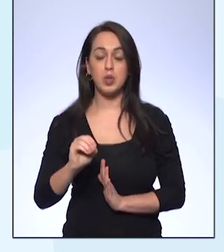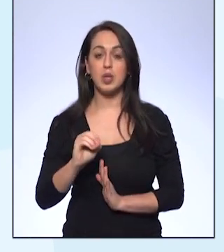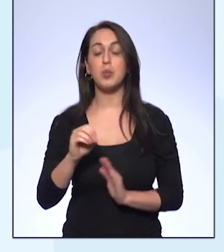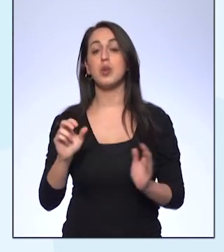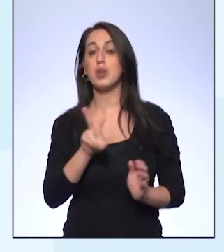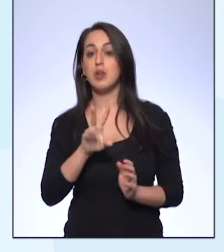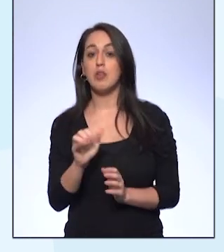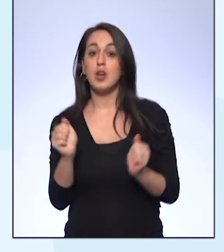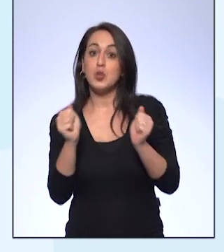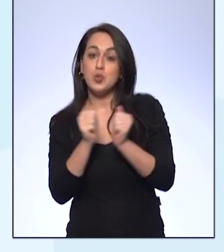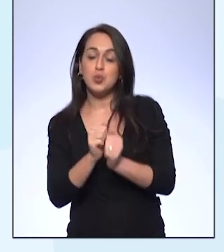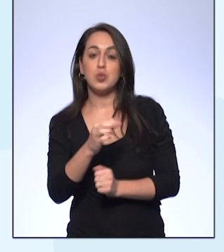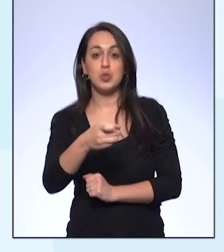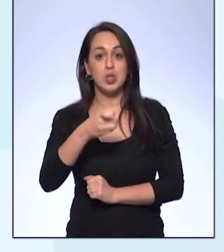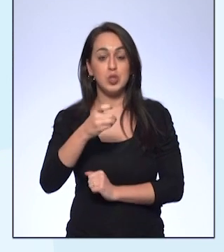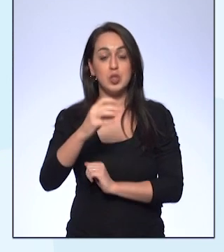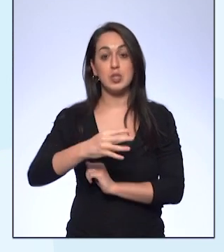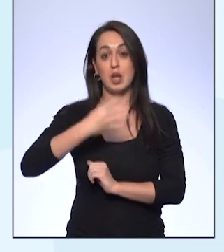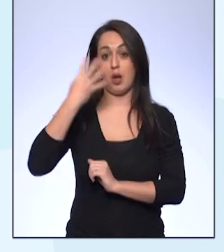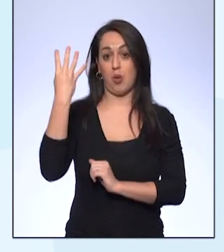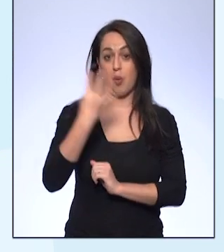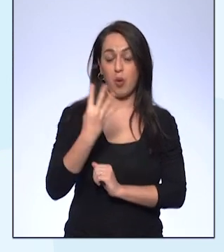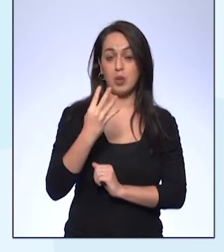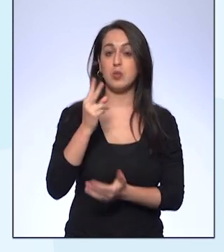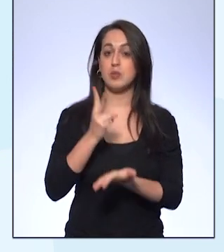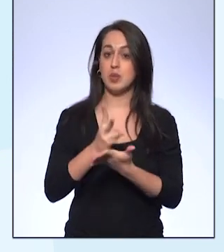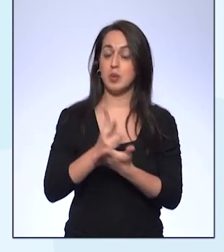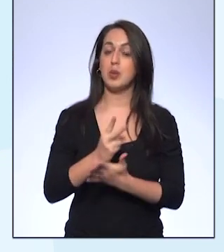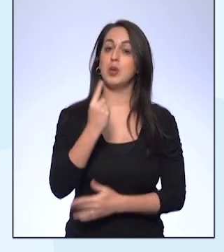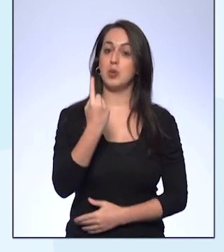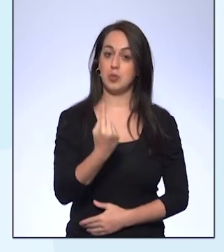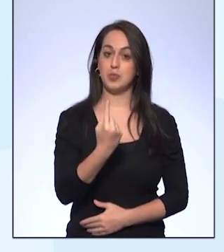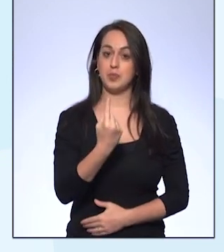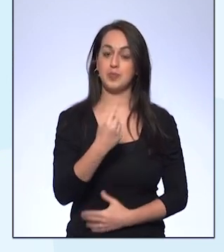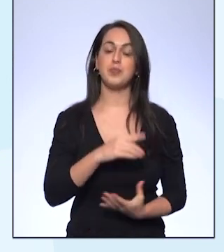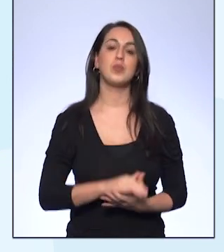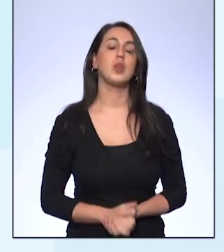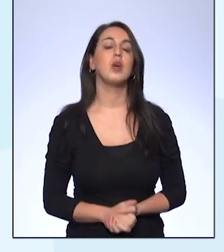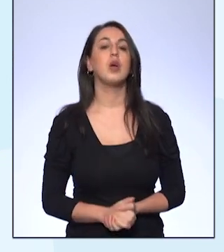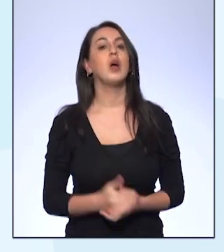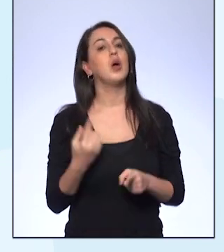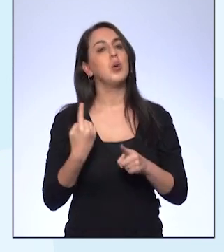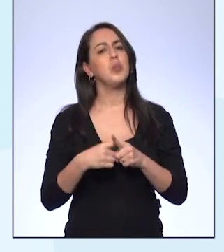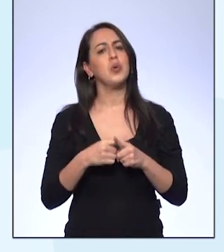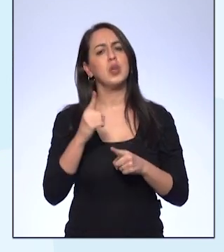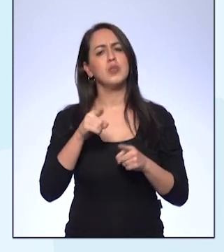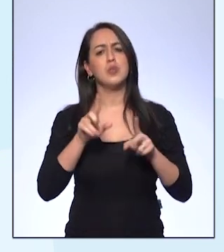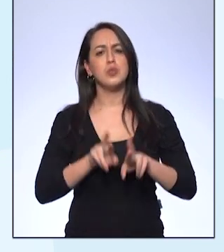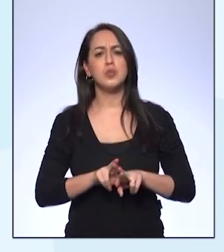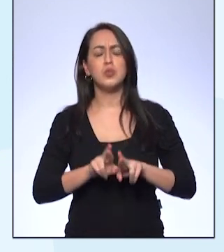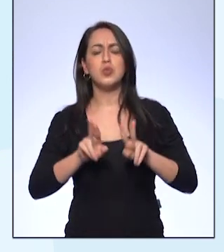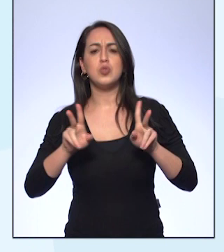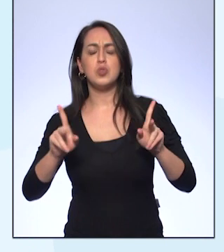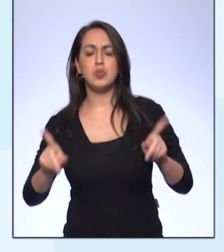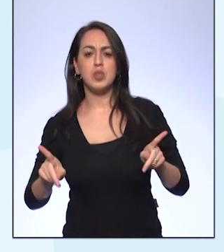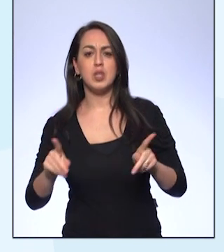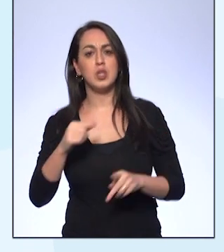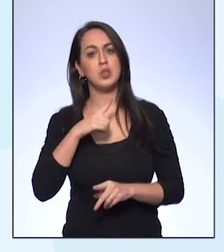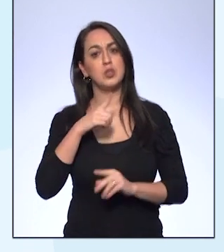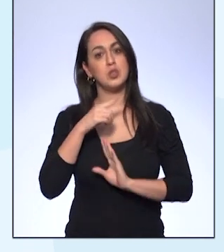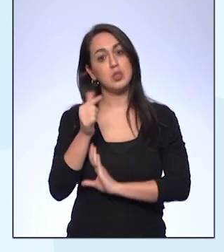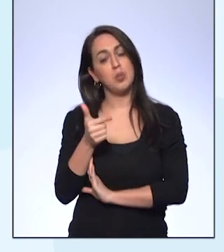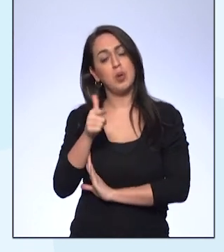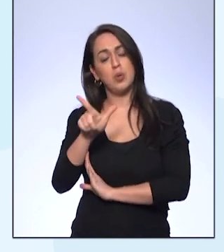x à quarta será sempre 1. Porque se for diferente de 1, nós teremos